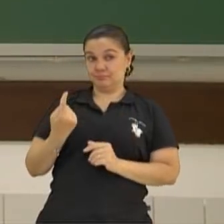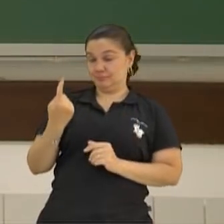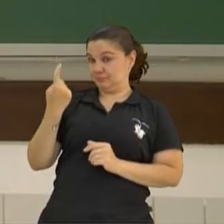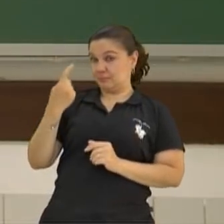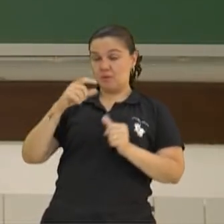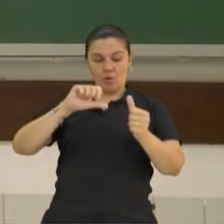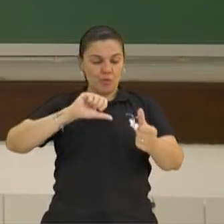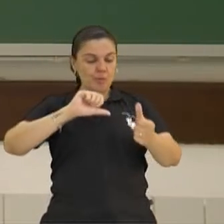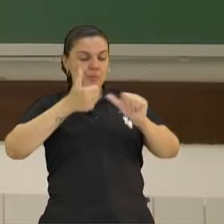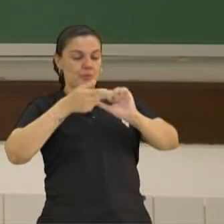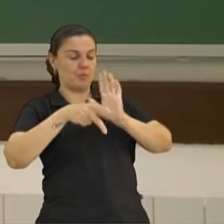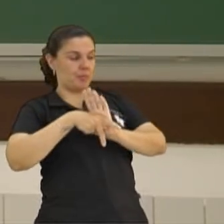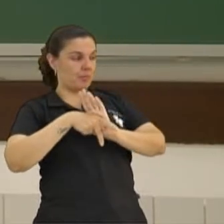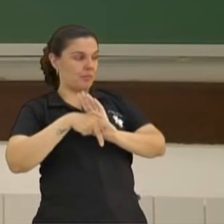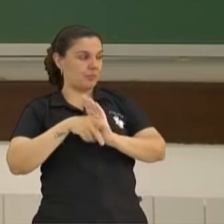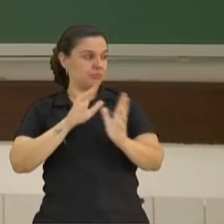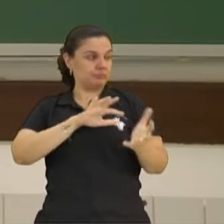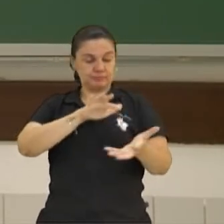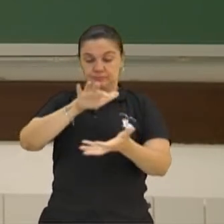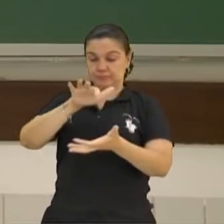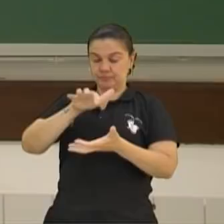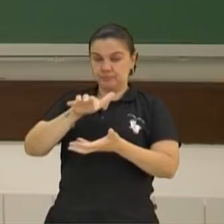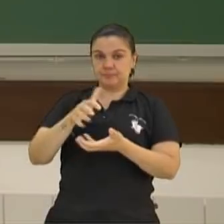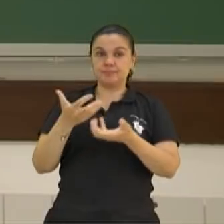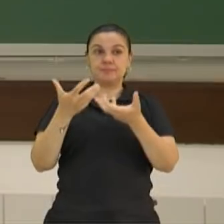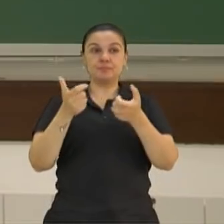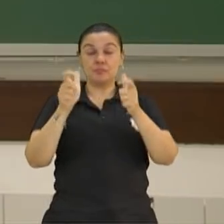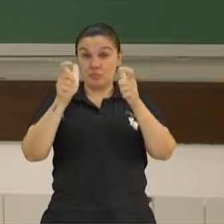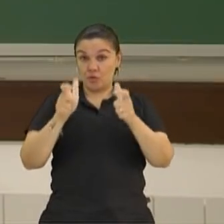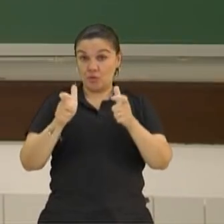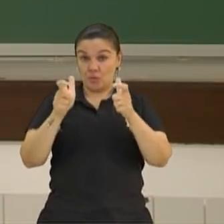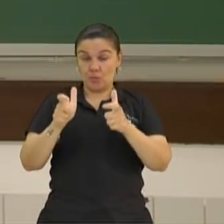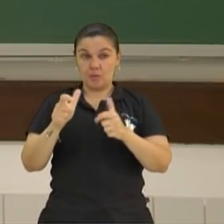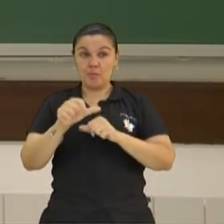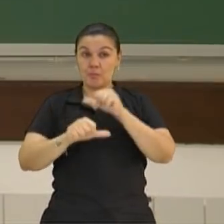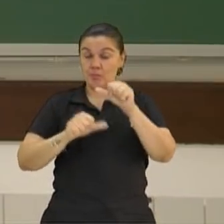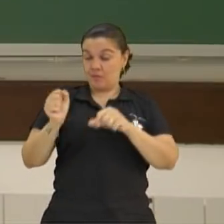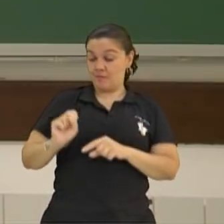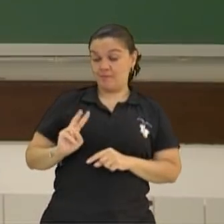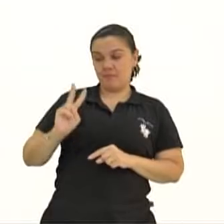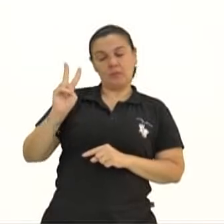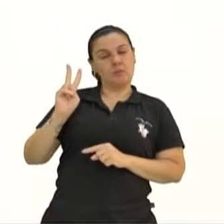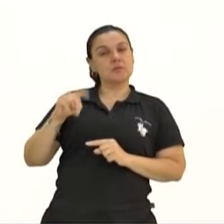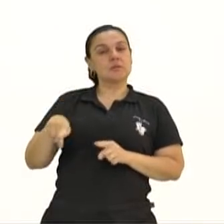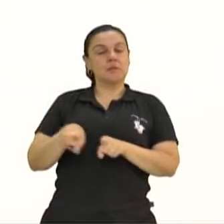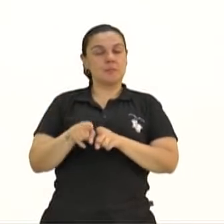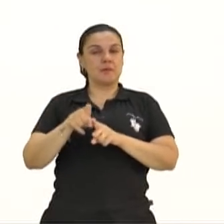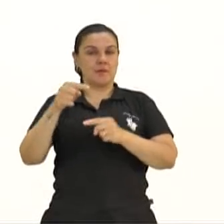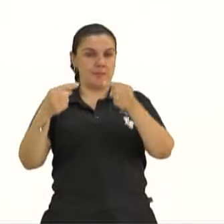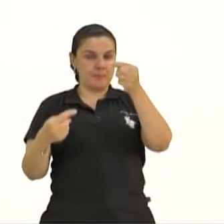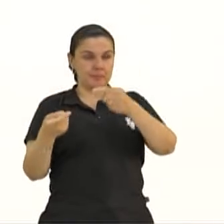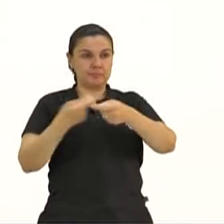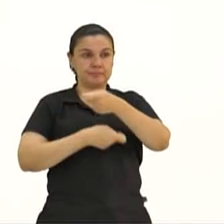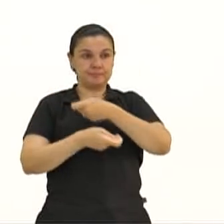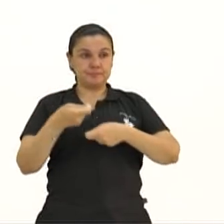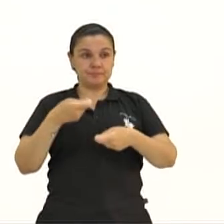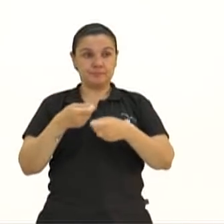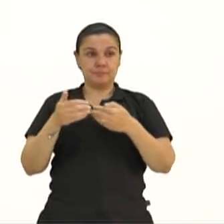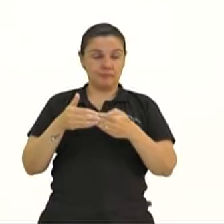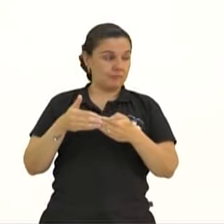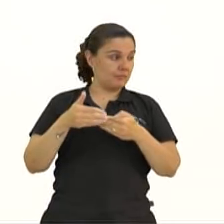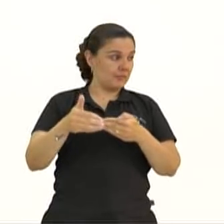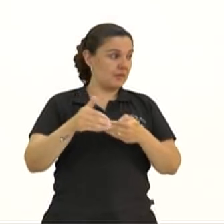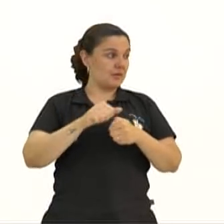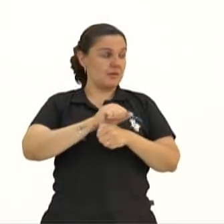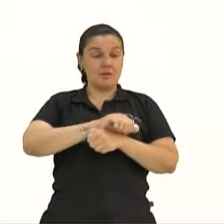as transformações no cenário mundial, a concepção de lugar passou a valorizar mais as questões políticas e econômicas, abrangendo